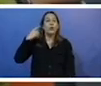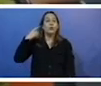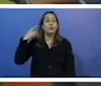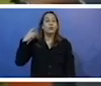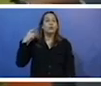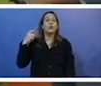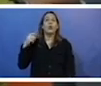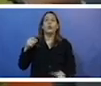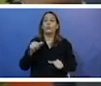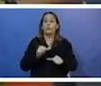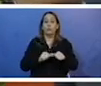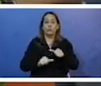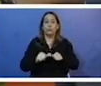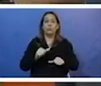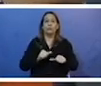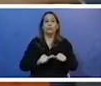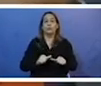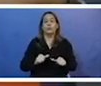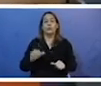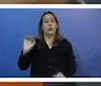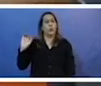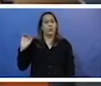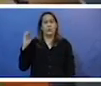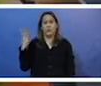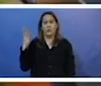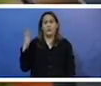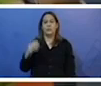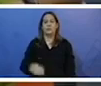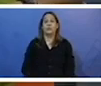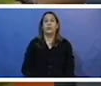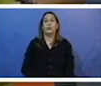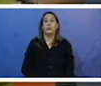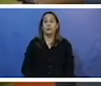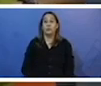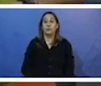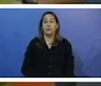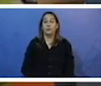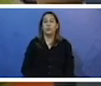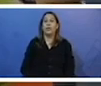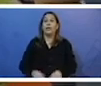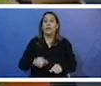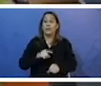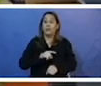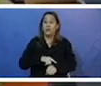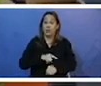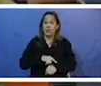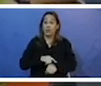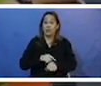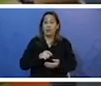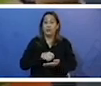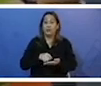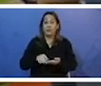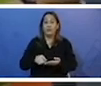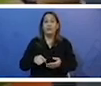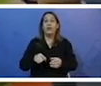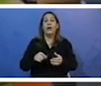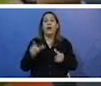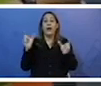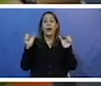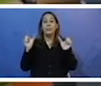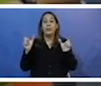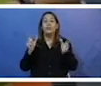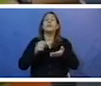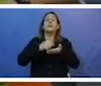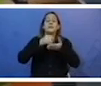tá? Normal acontecer isso, mas atenção! Na hora de escrever, a gente deve grafar